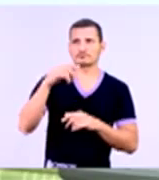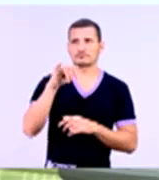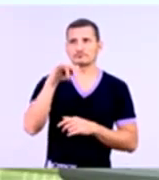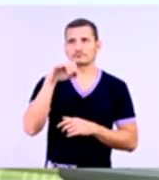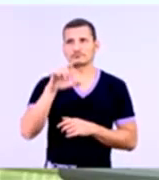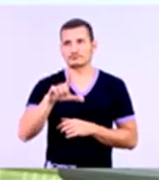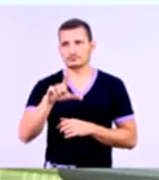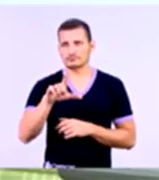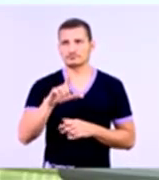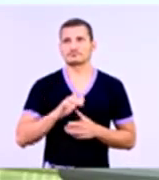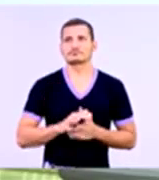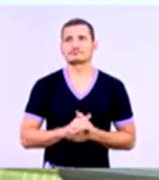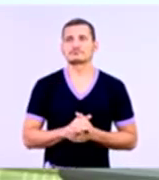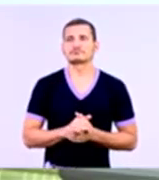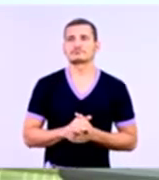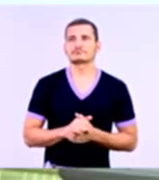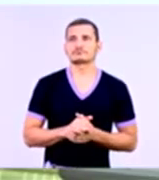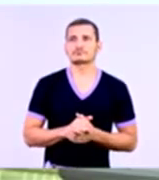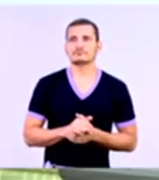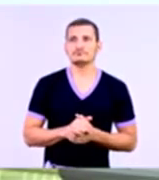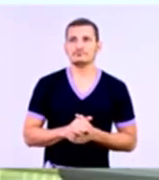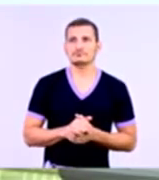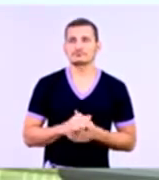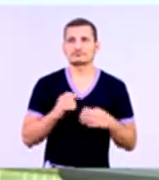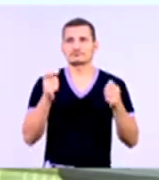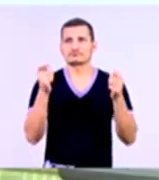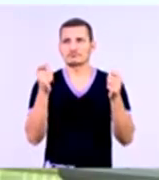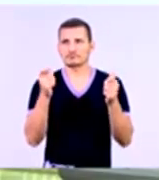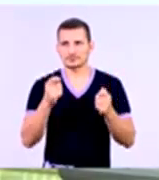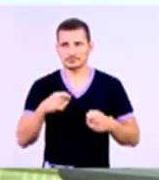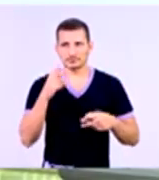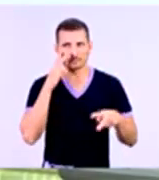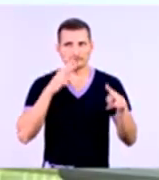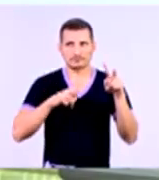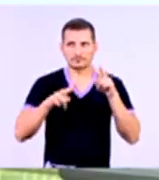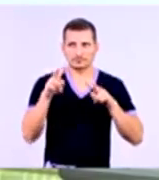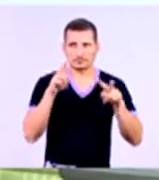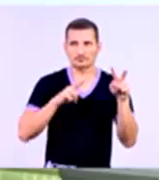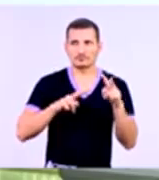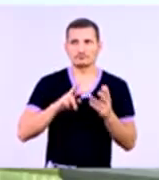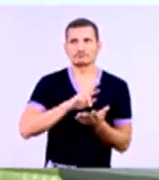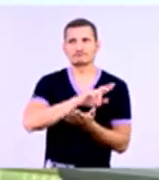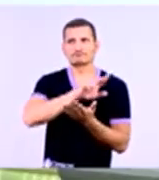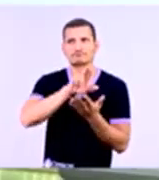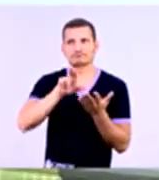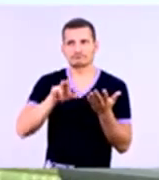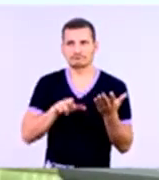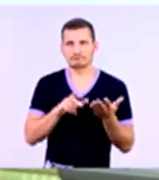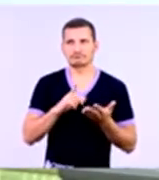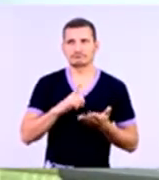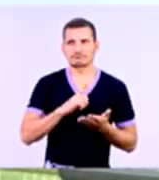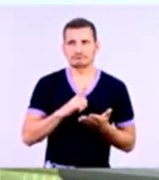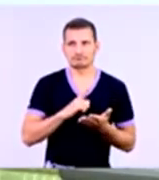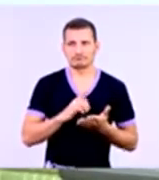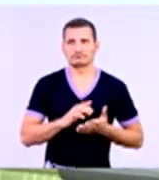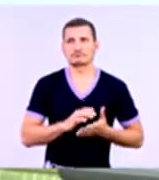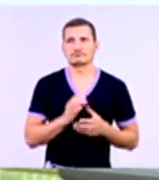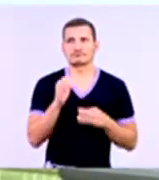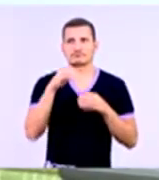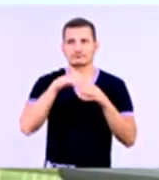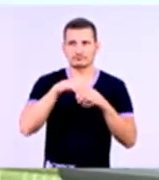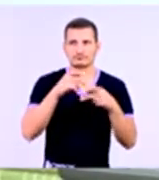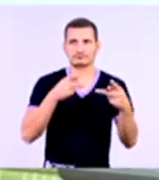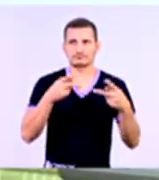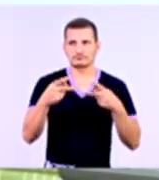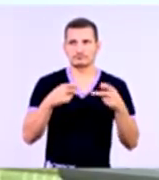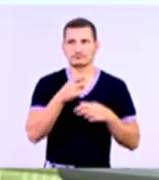renderizado pelo próprio Bootstrap. Então, as possibilidades visuais são inúmeras e indiscutíveis dentro do projeto.